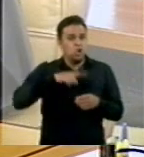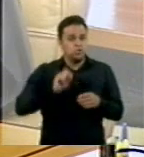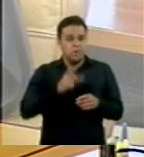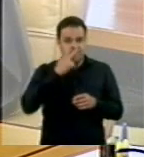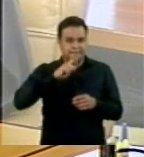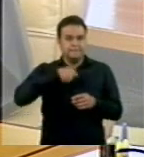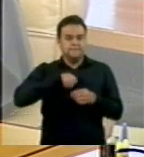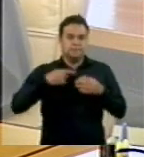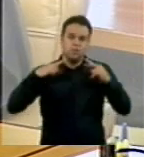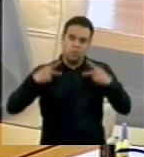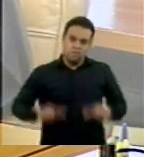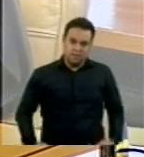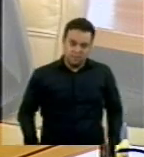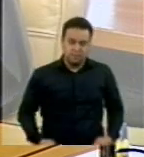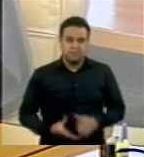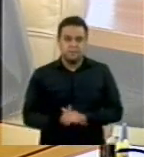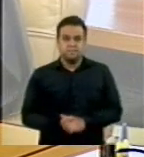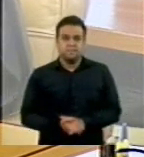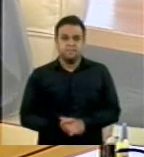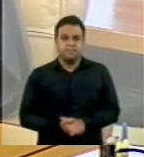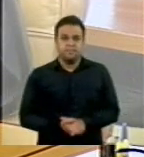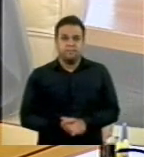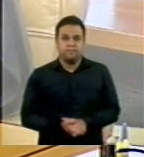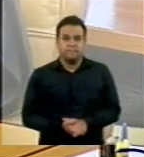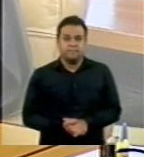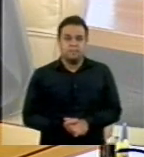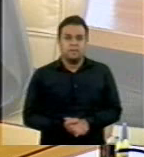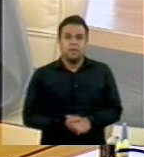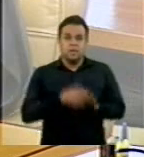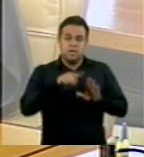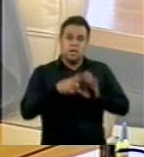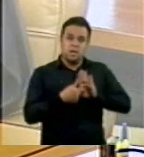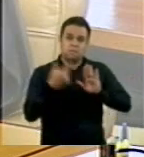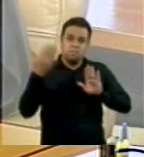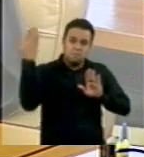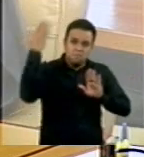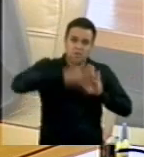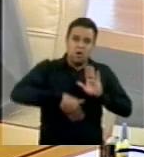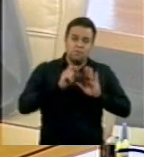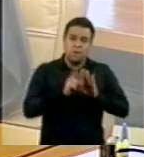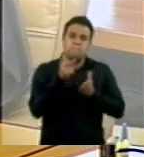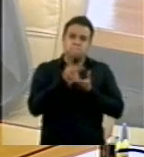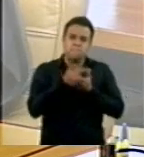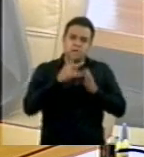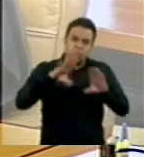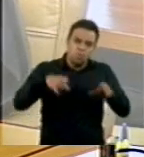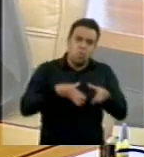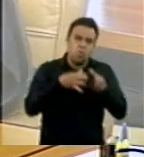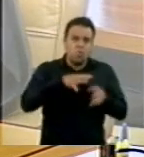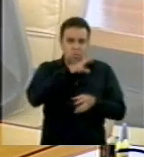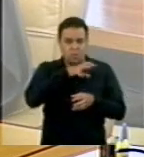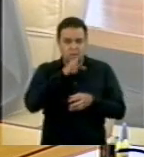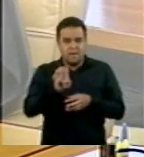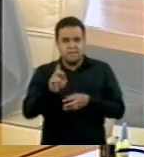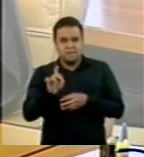humanos. Constitui a prova pulsante do pertencimento a uma mesma espécie,